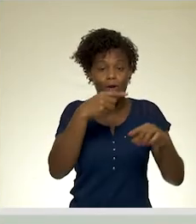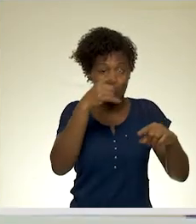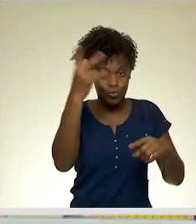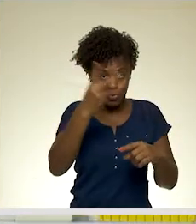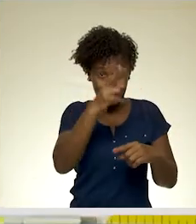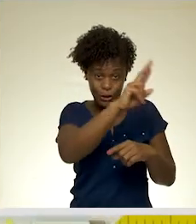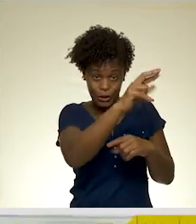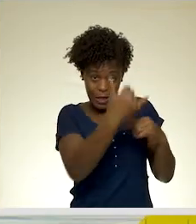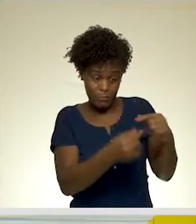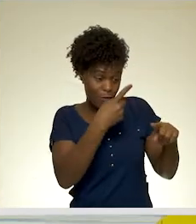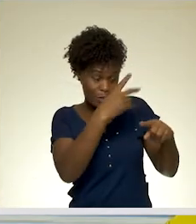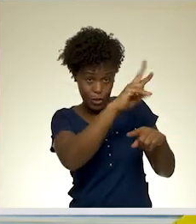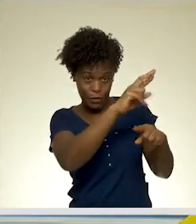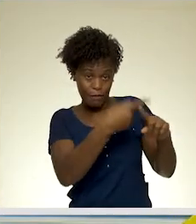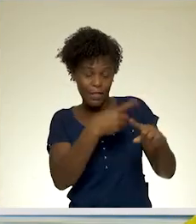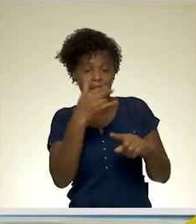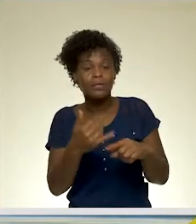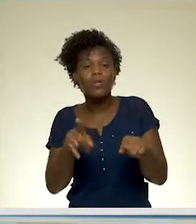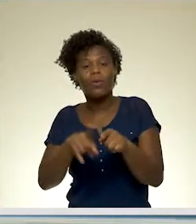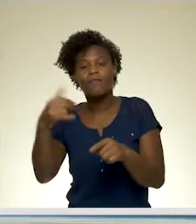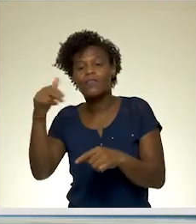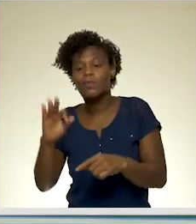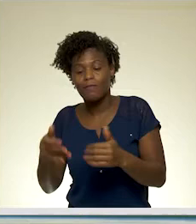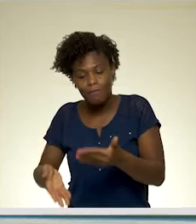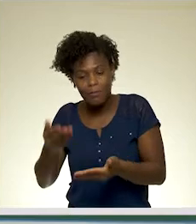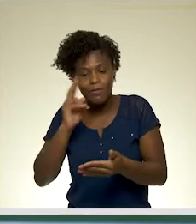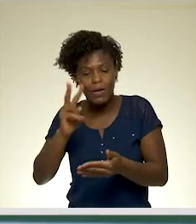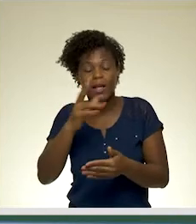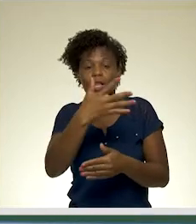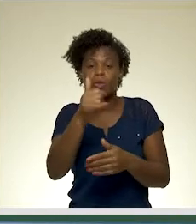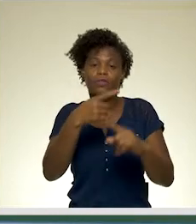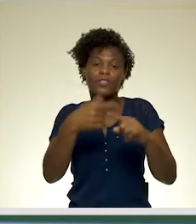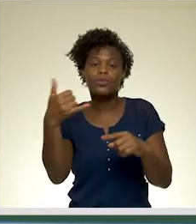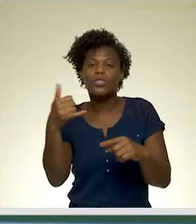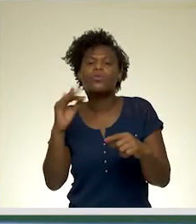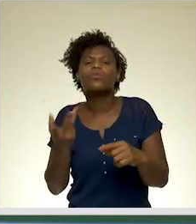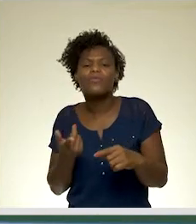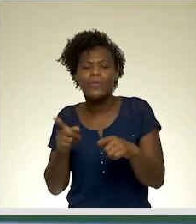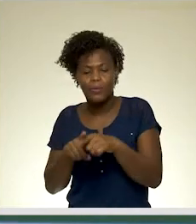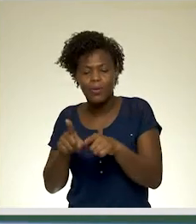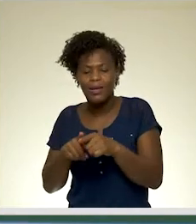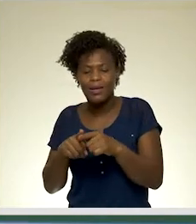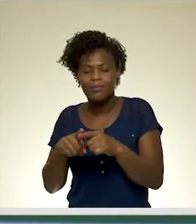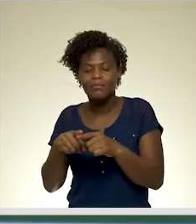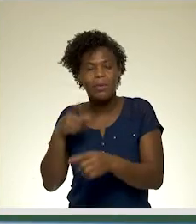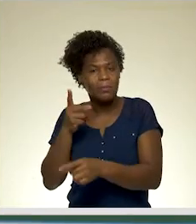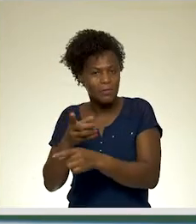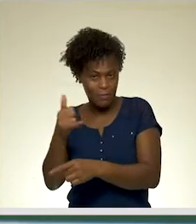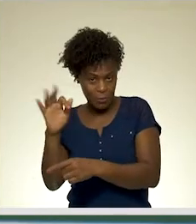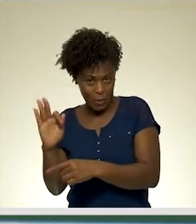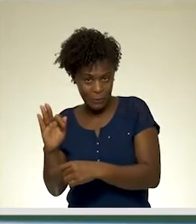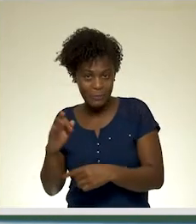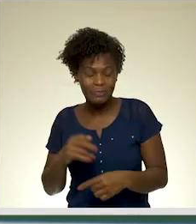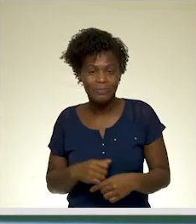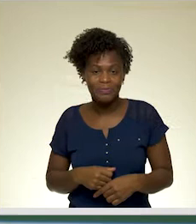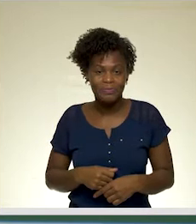produto das duas variáveis é igual a 24. Vamos ver. 12 vezes 2 dá